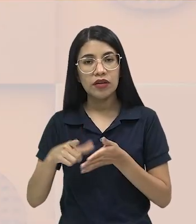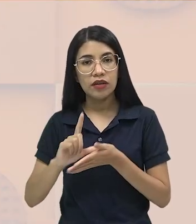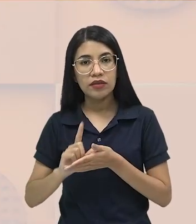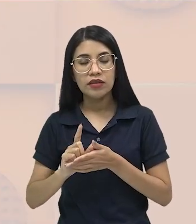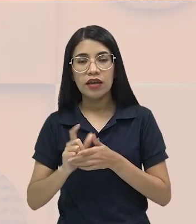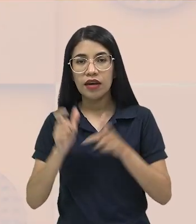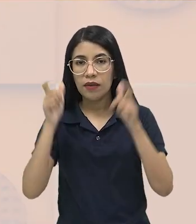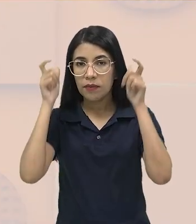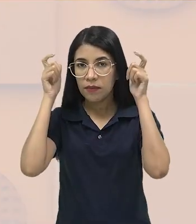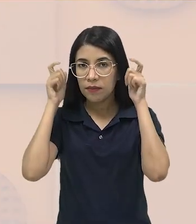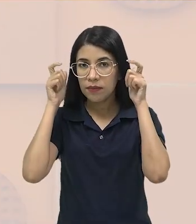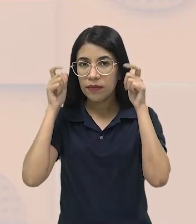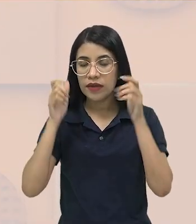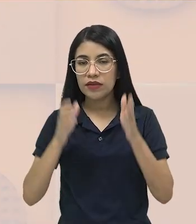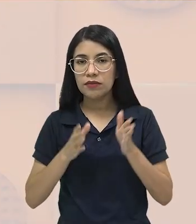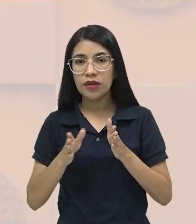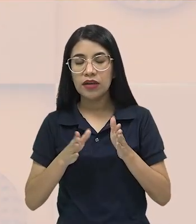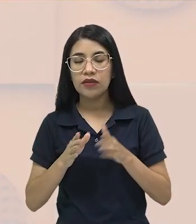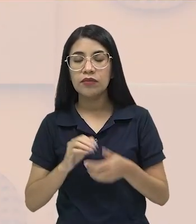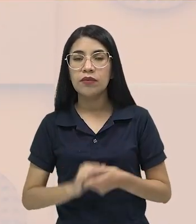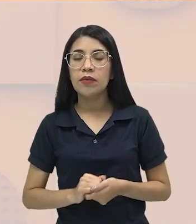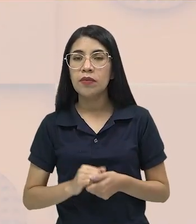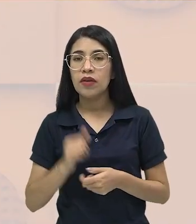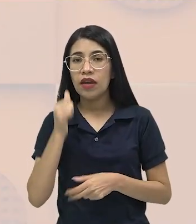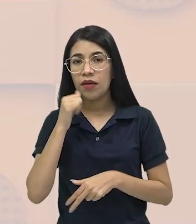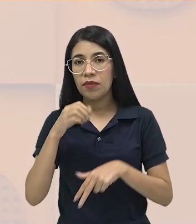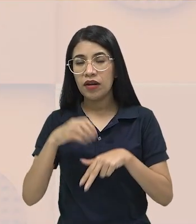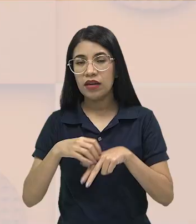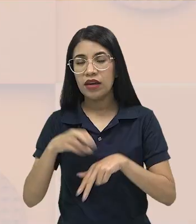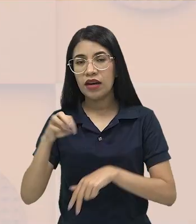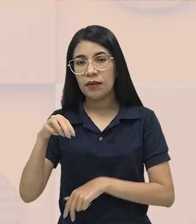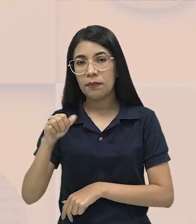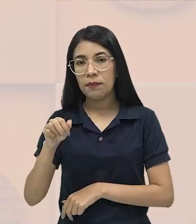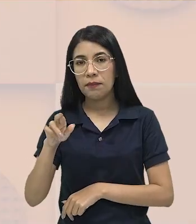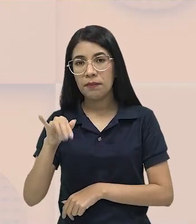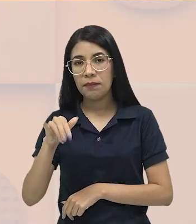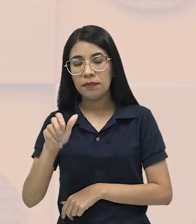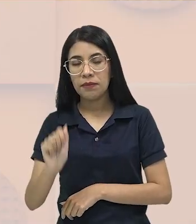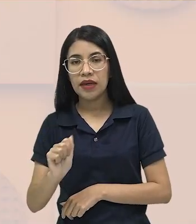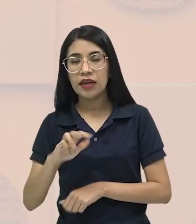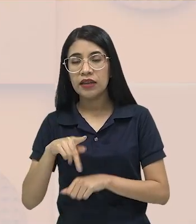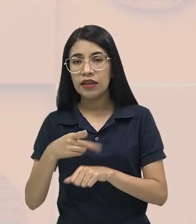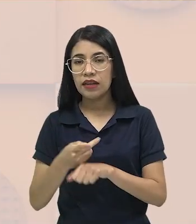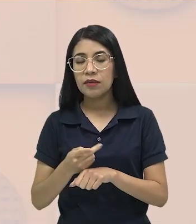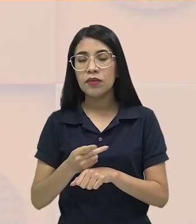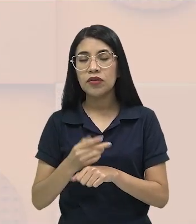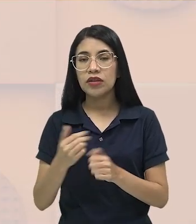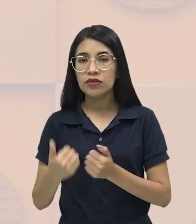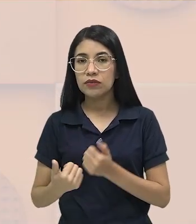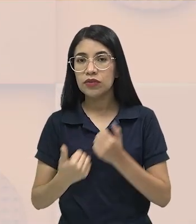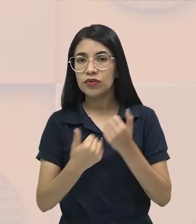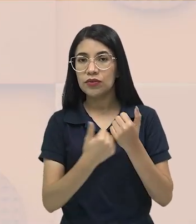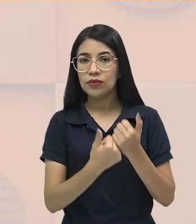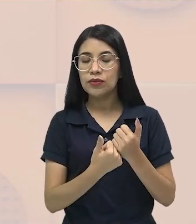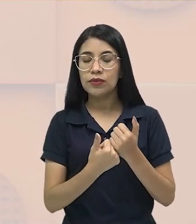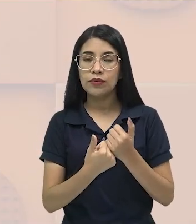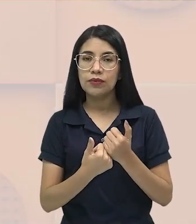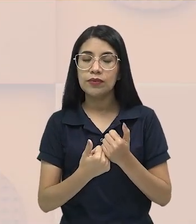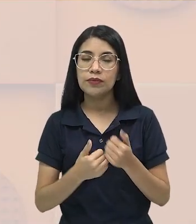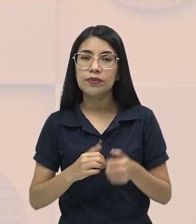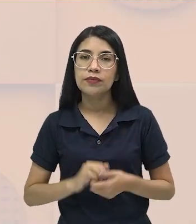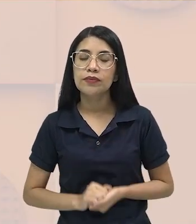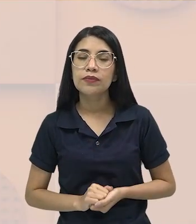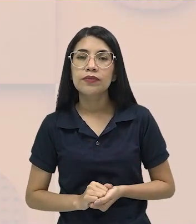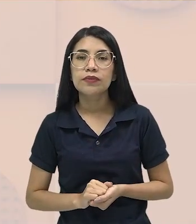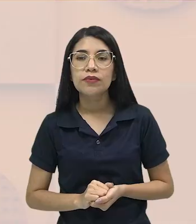naquele momento, né? Que Dona Maria ainda estava viva, sua mãe. Só depois que ela morre que ele assume como Dom João VI, não